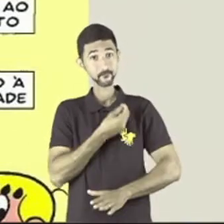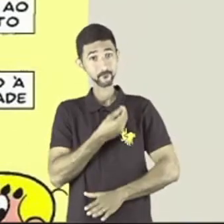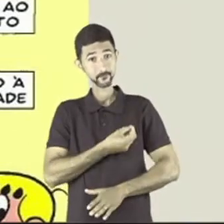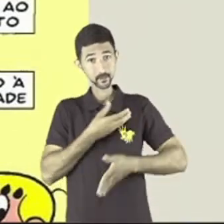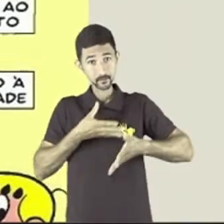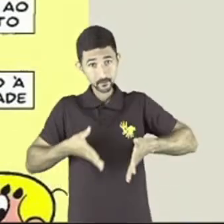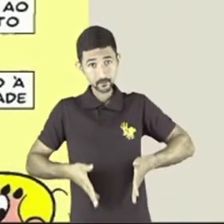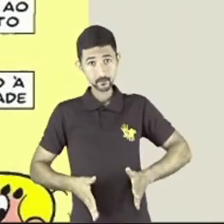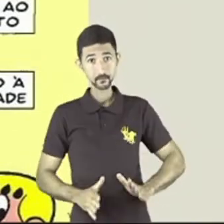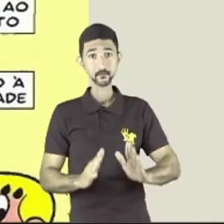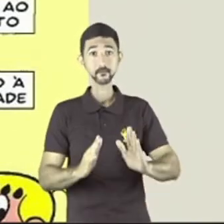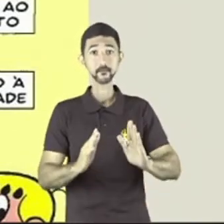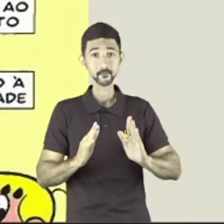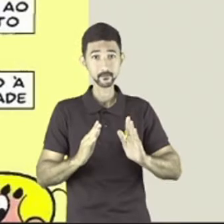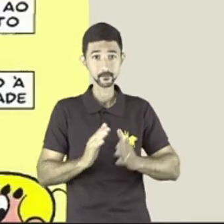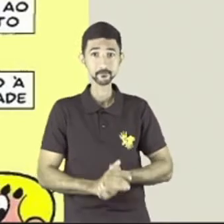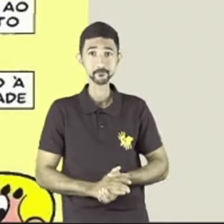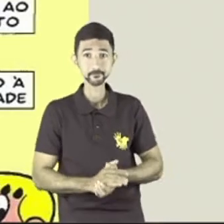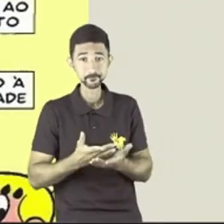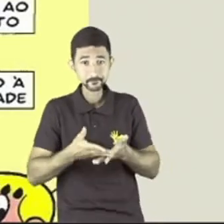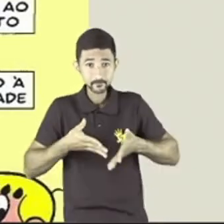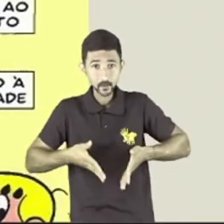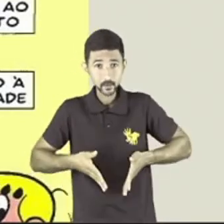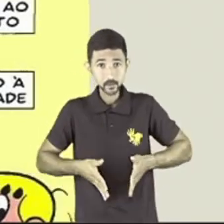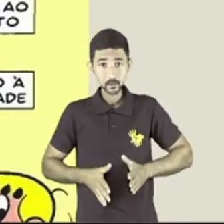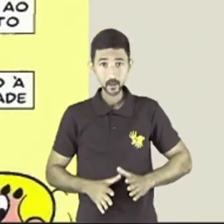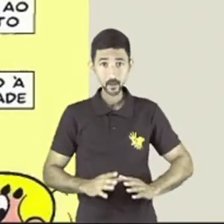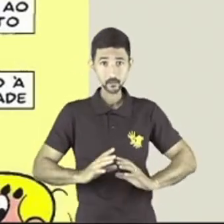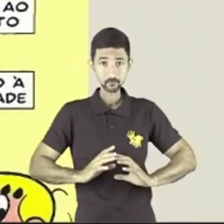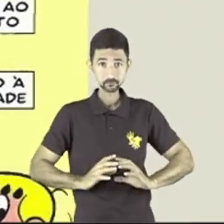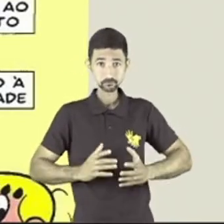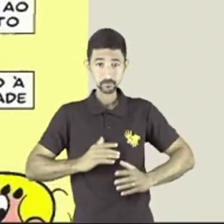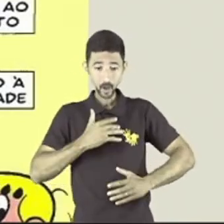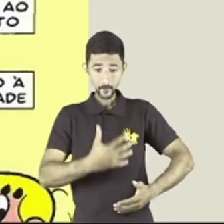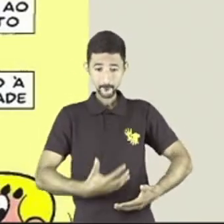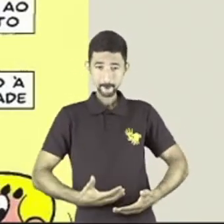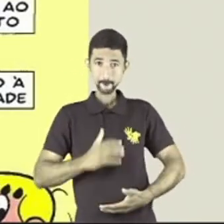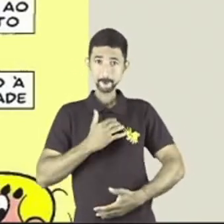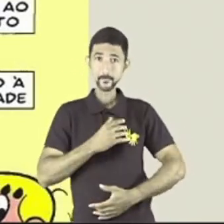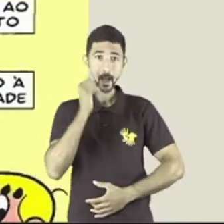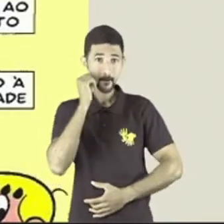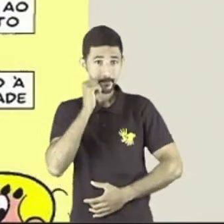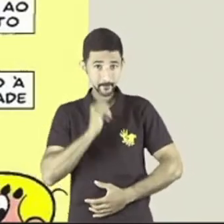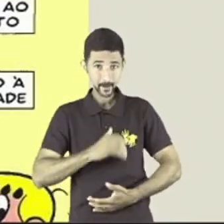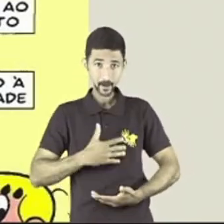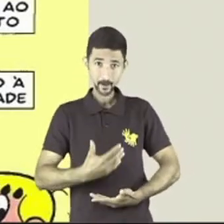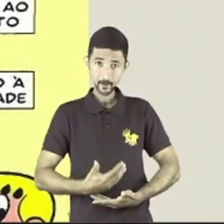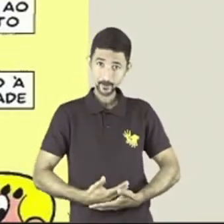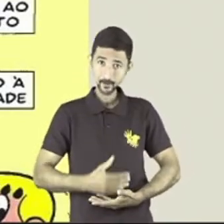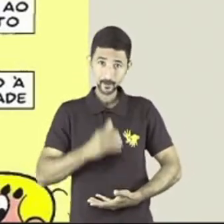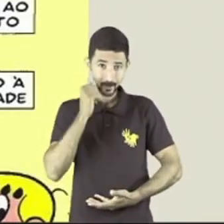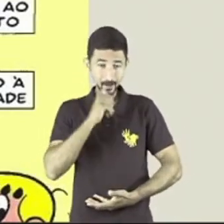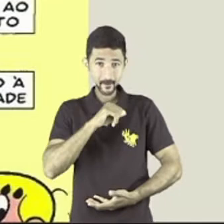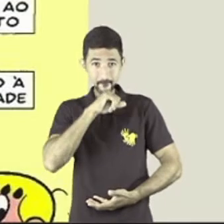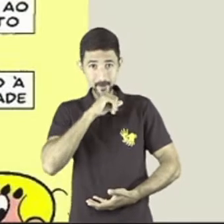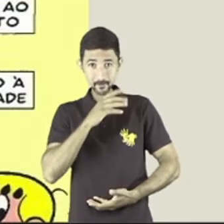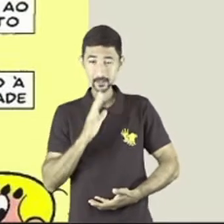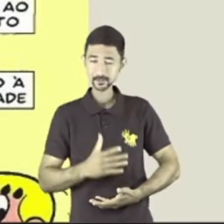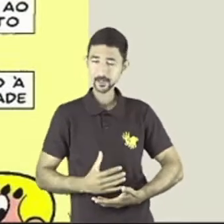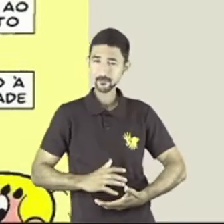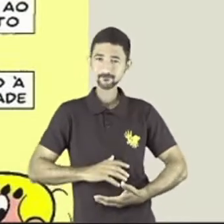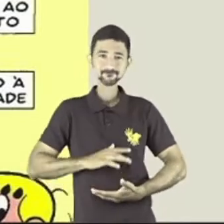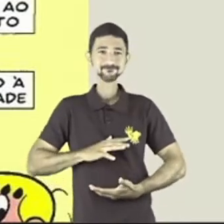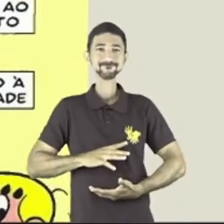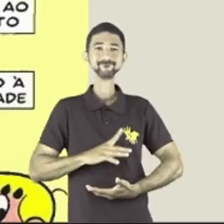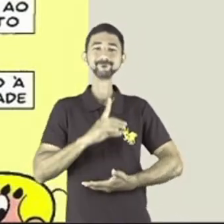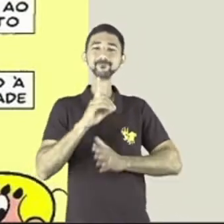aqui, né? A partir do momento que você já está na barriga da mamãe, que você já esteve na barriga da mamãe, você está